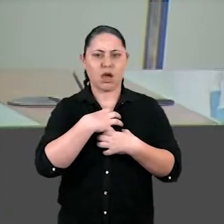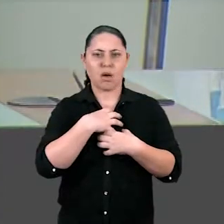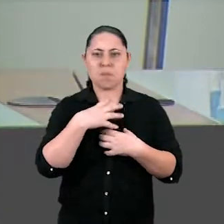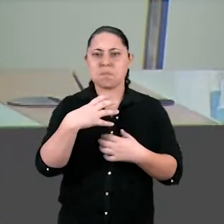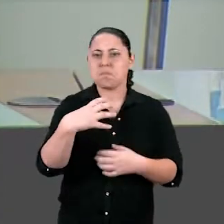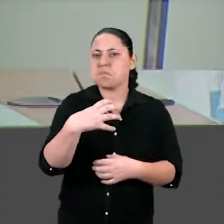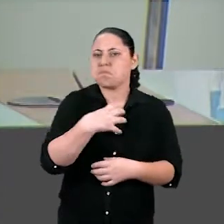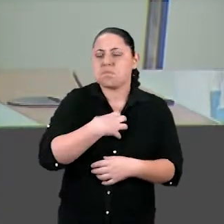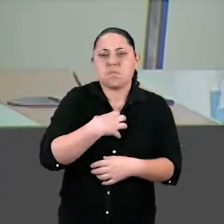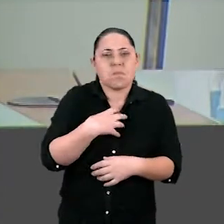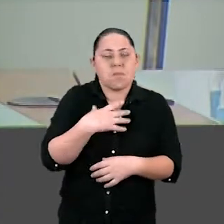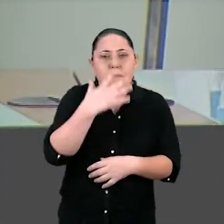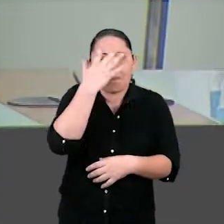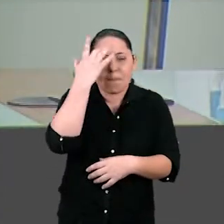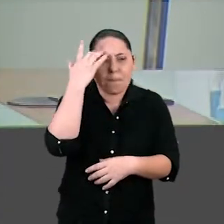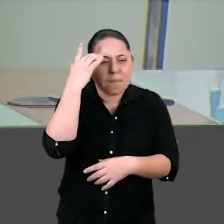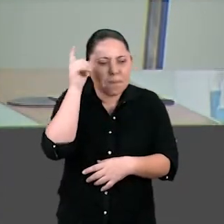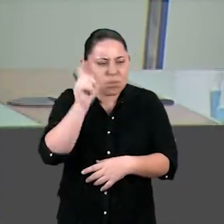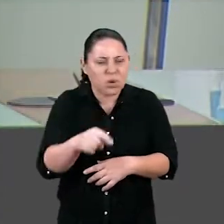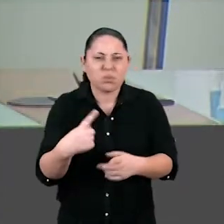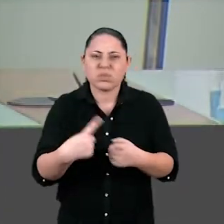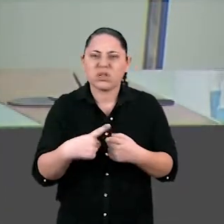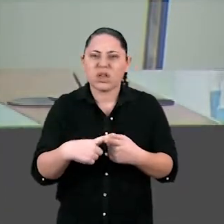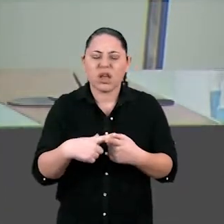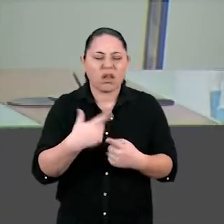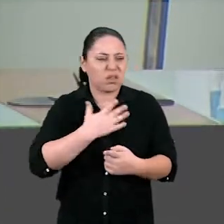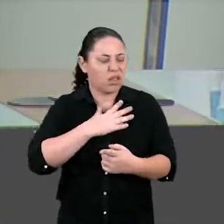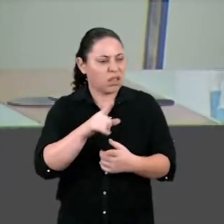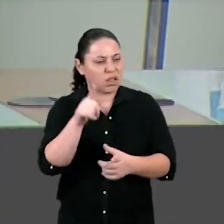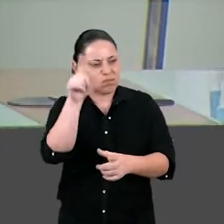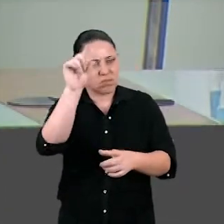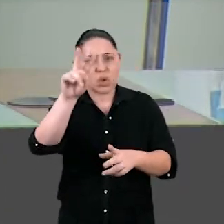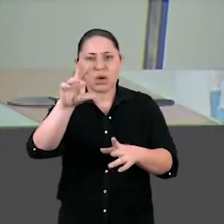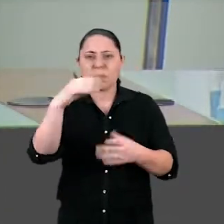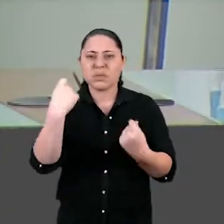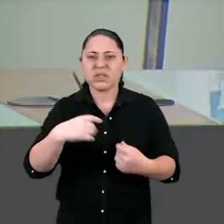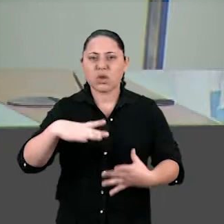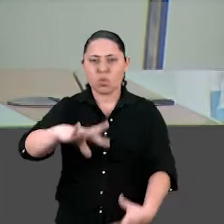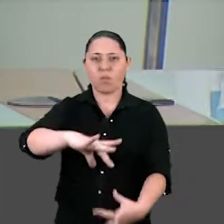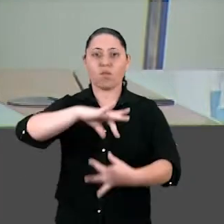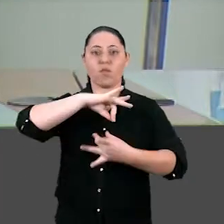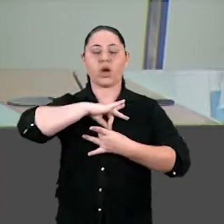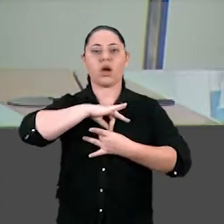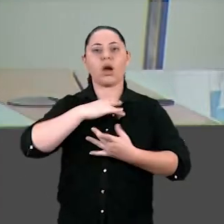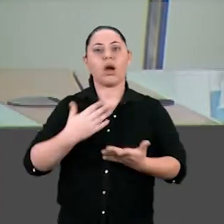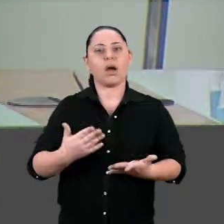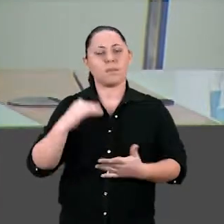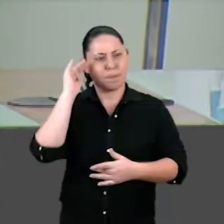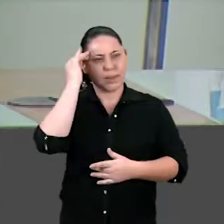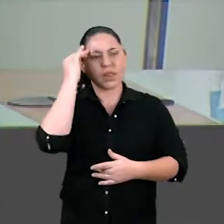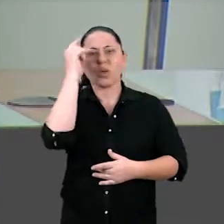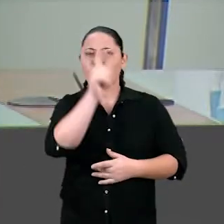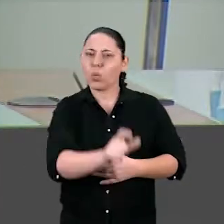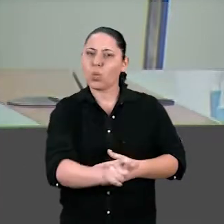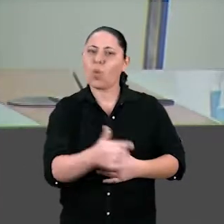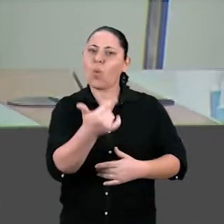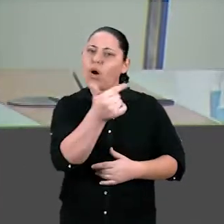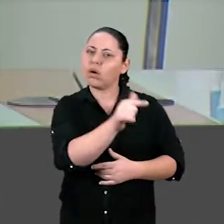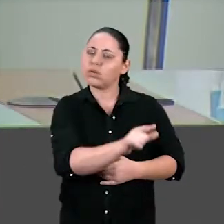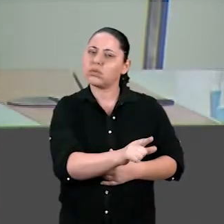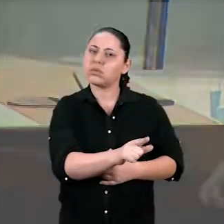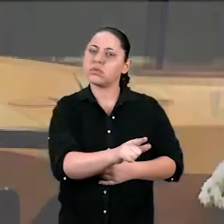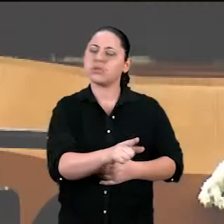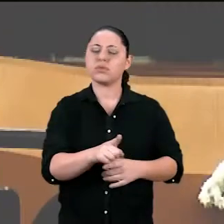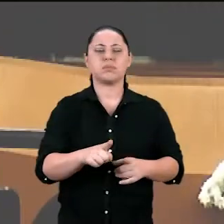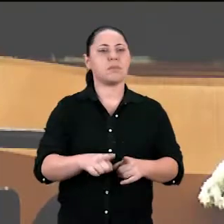conseguir entender a causa da aversão às pessoas. No lugar em que o ministro Reinaldo nasceu, e eu também, esses momentos são definidos por uma expressão